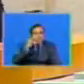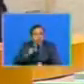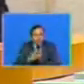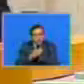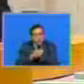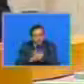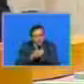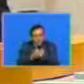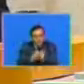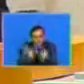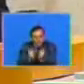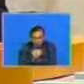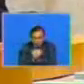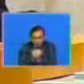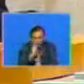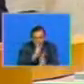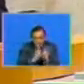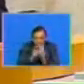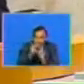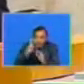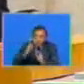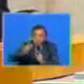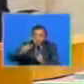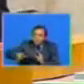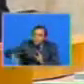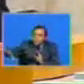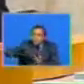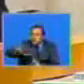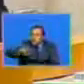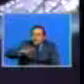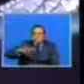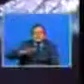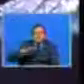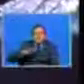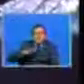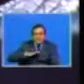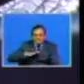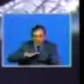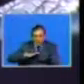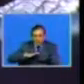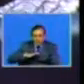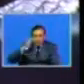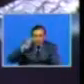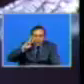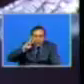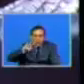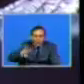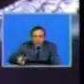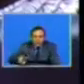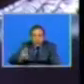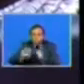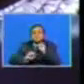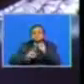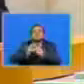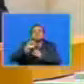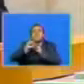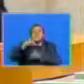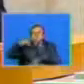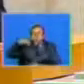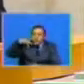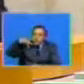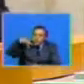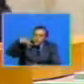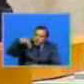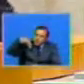povo e ter a certeza que olhamos a cidade do tamanho que ela é. E olhamos a cidade com os olhos de quem anda